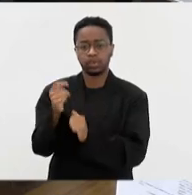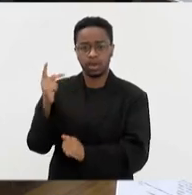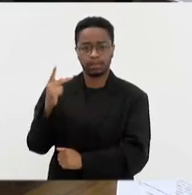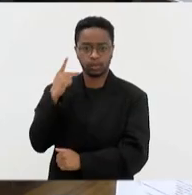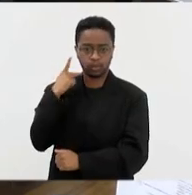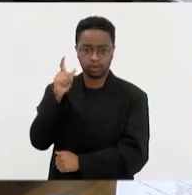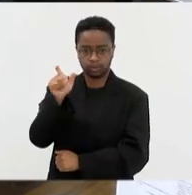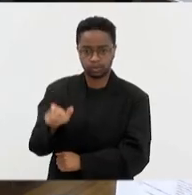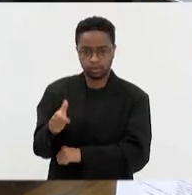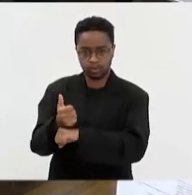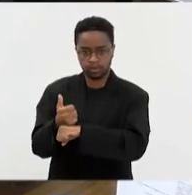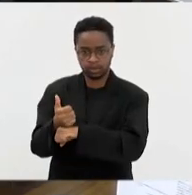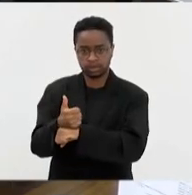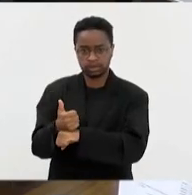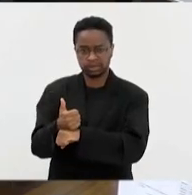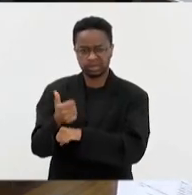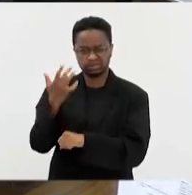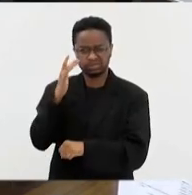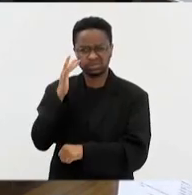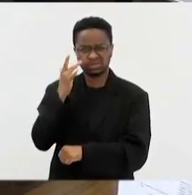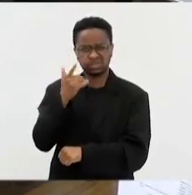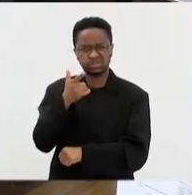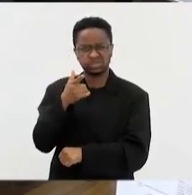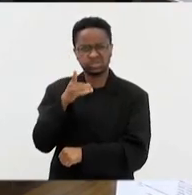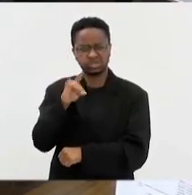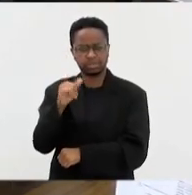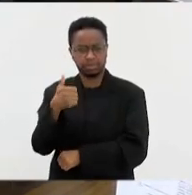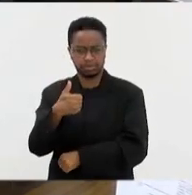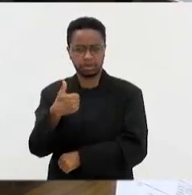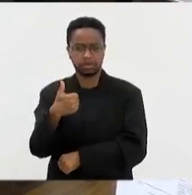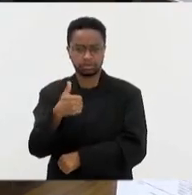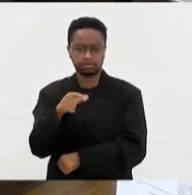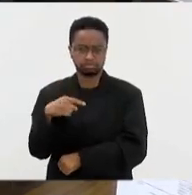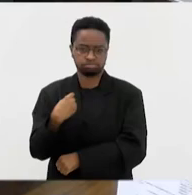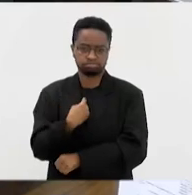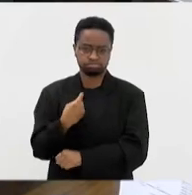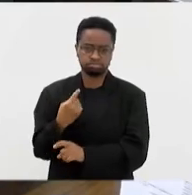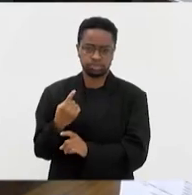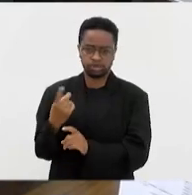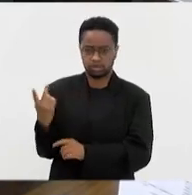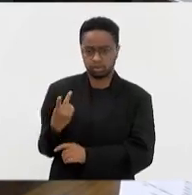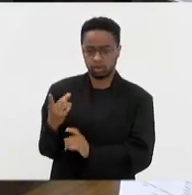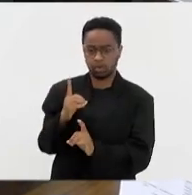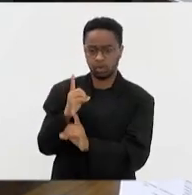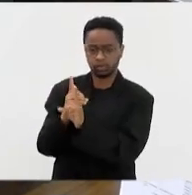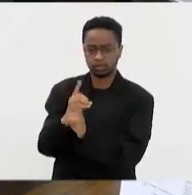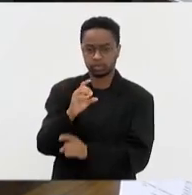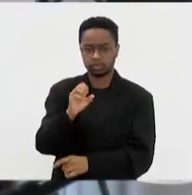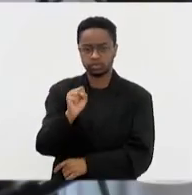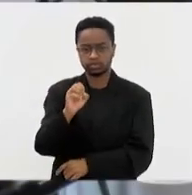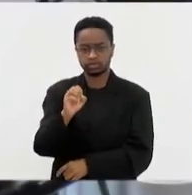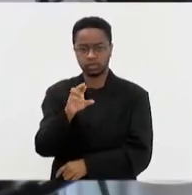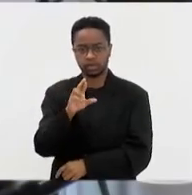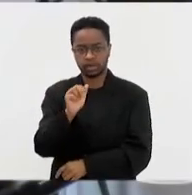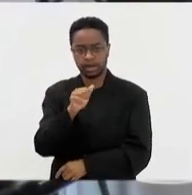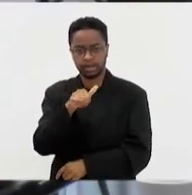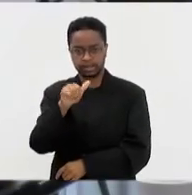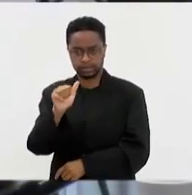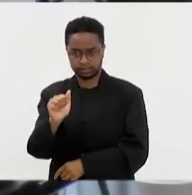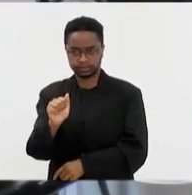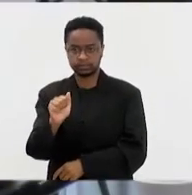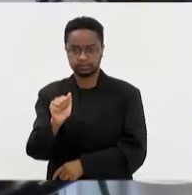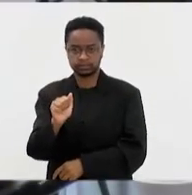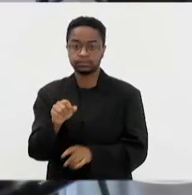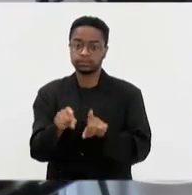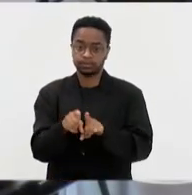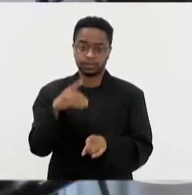foi a semana... dia 1º que nós estivemos junto, a Soraya Santos, que é a procuradora da mulher no inclusive momento. Inclusive deputada pelo Rio